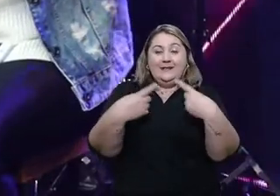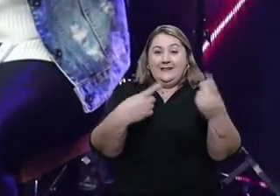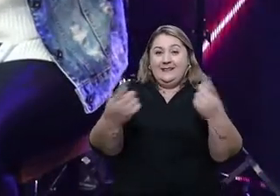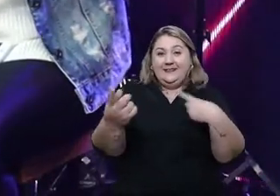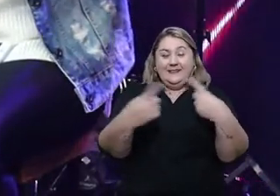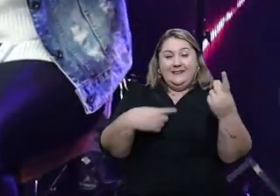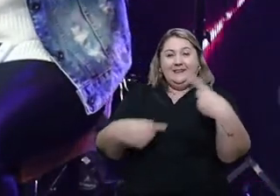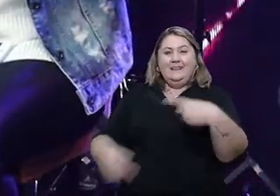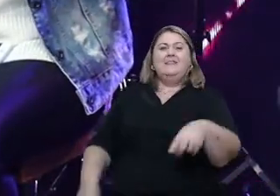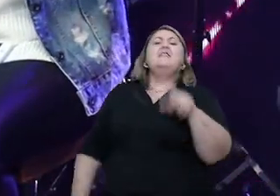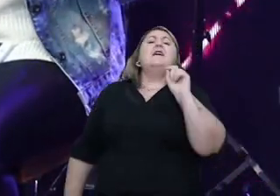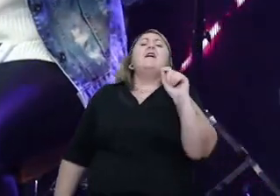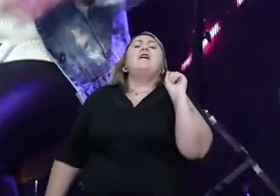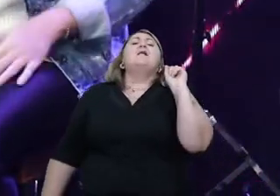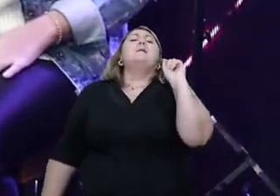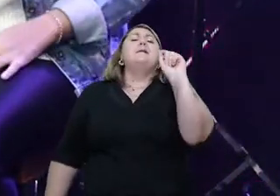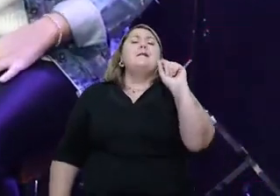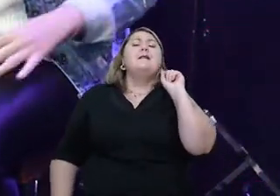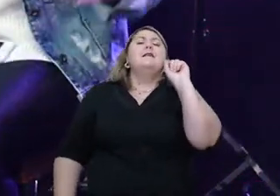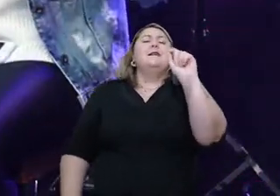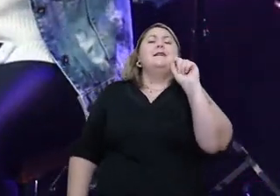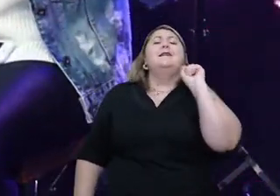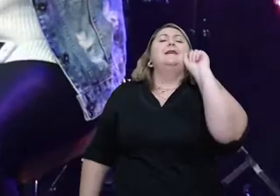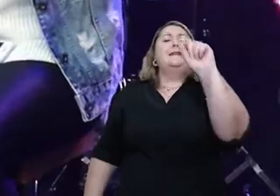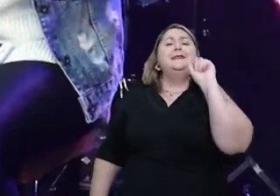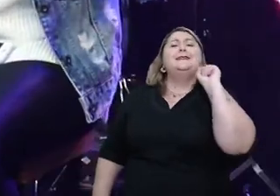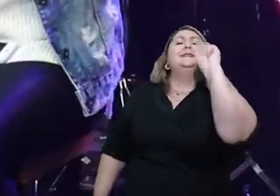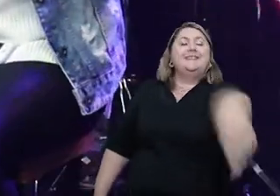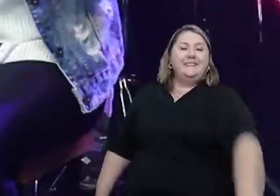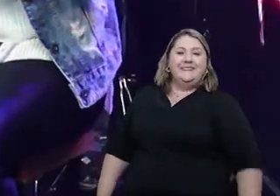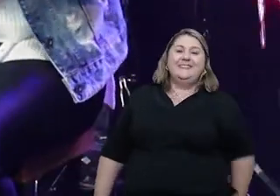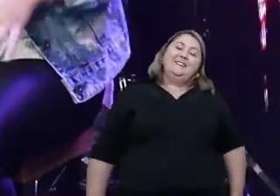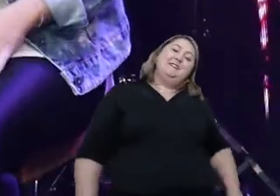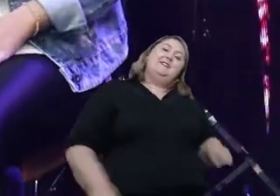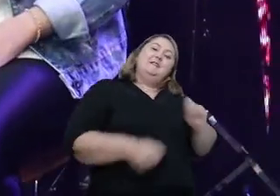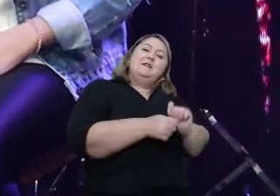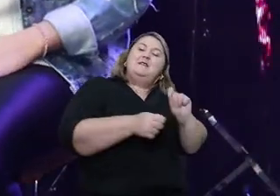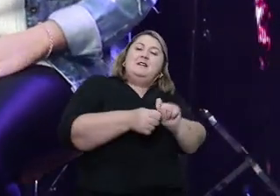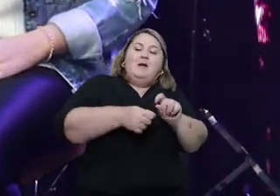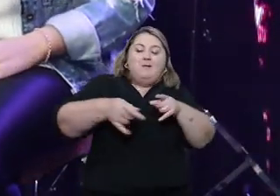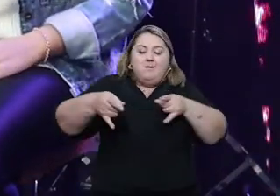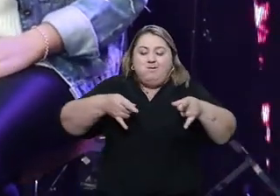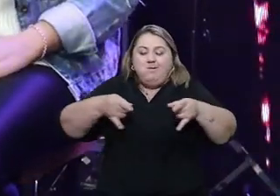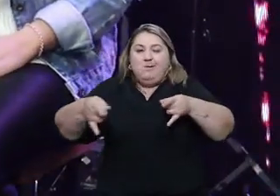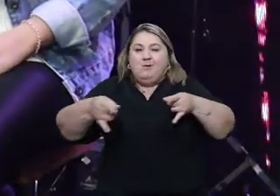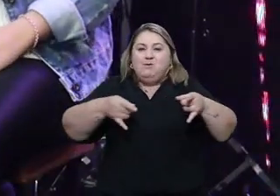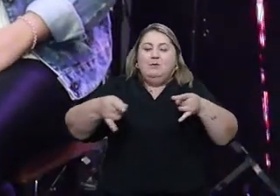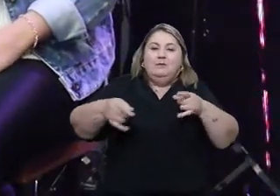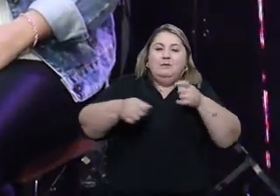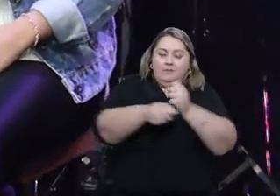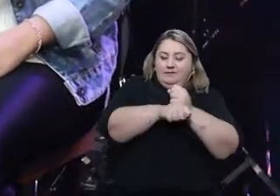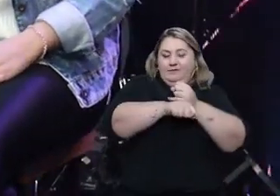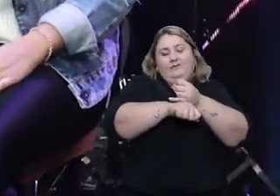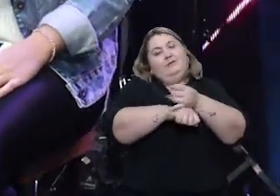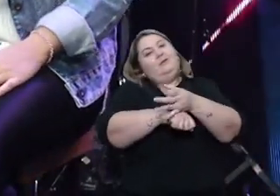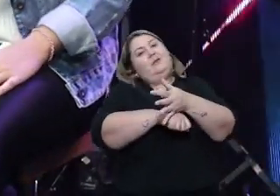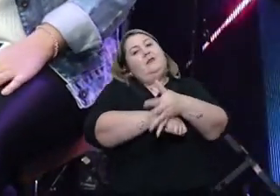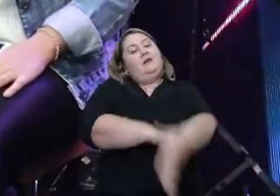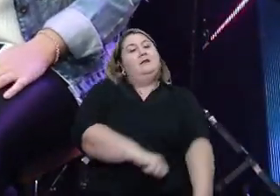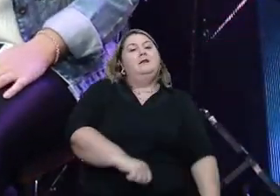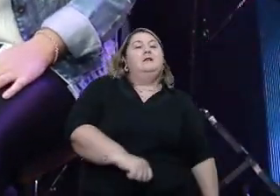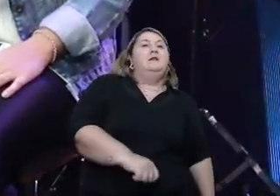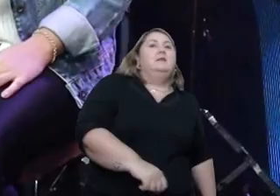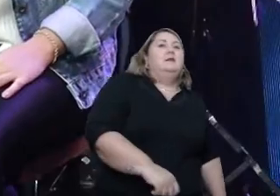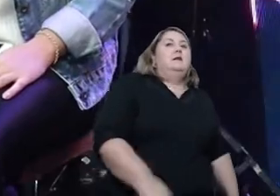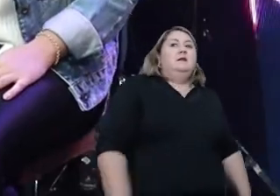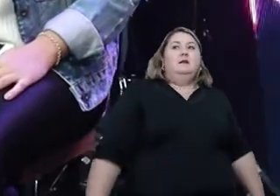parou numa estrada? Pra quê? Pra quê? Pra quê? Pra fazer amor